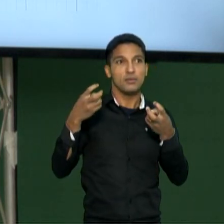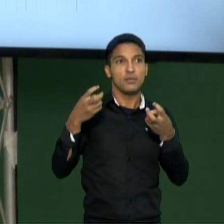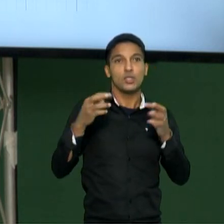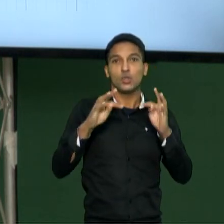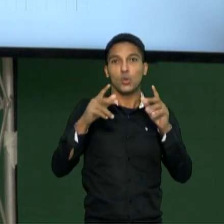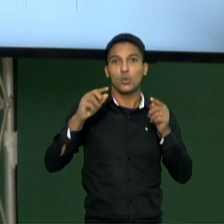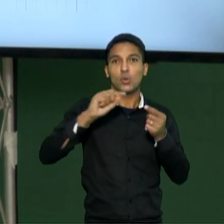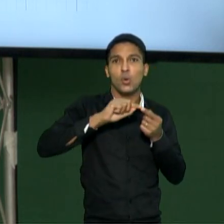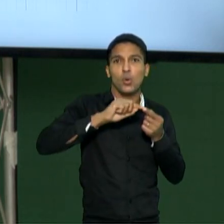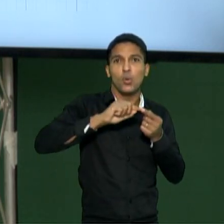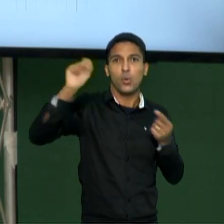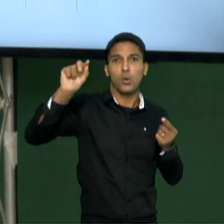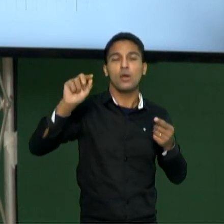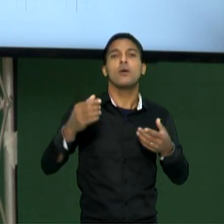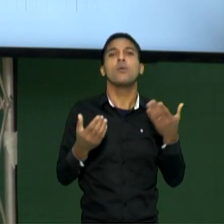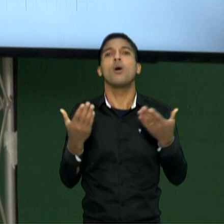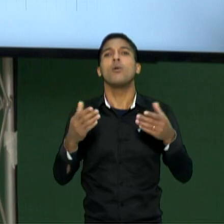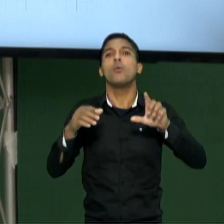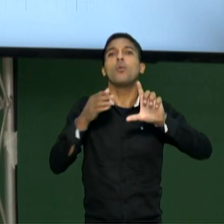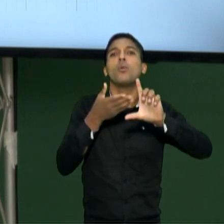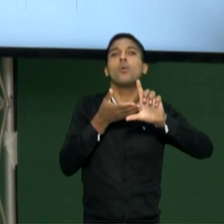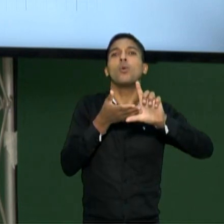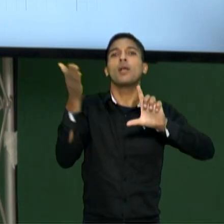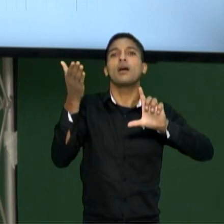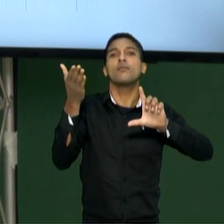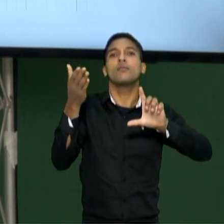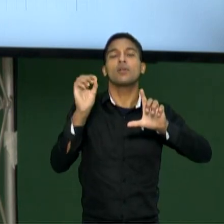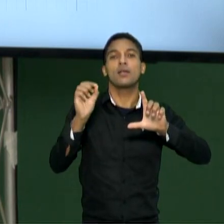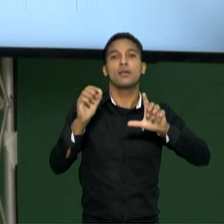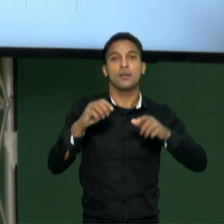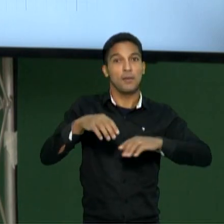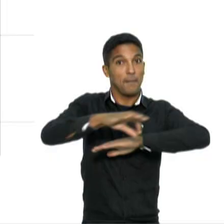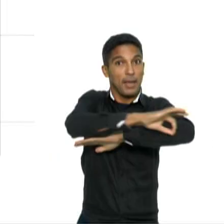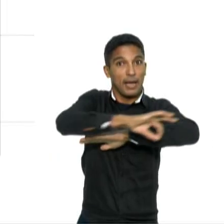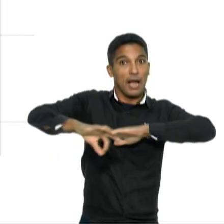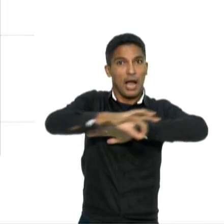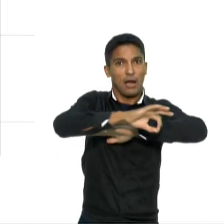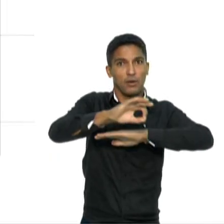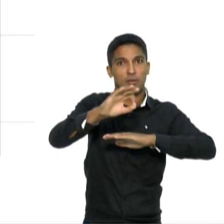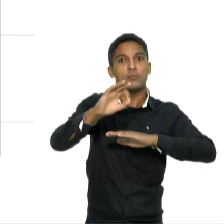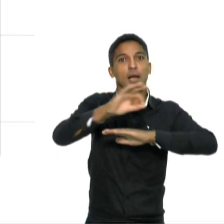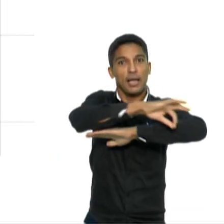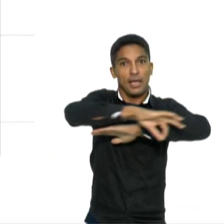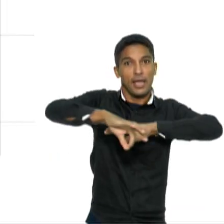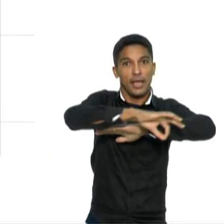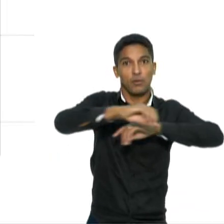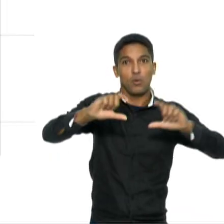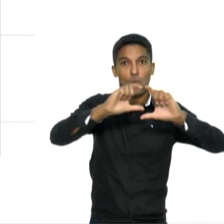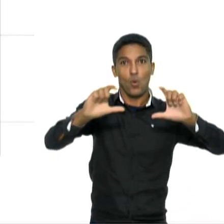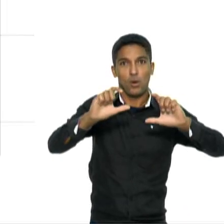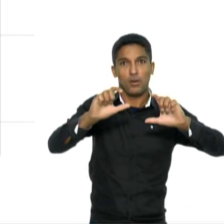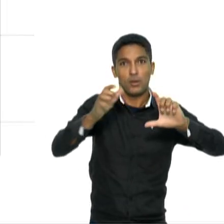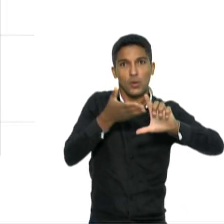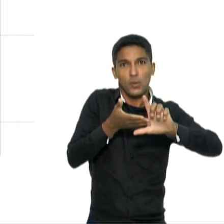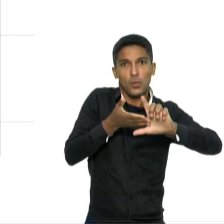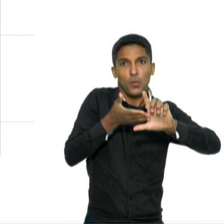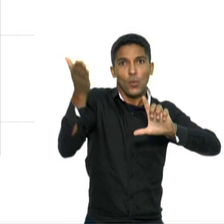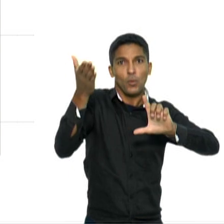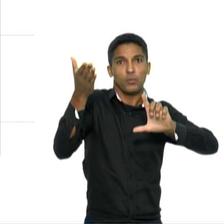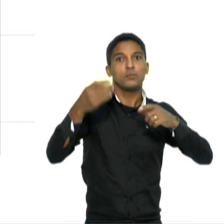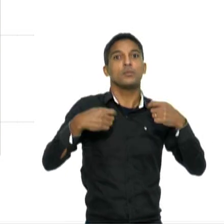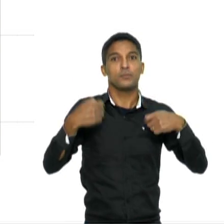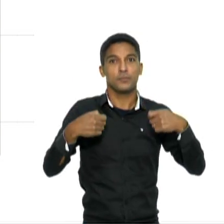alinhados. Qual é o gráfico da minha função? Pega uma régua e traça a reta lá. ok? O gráfico da função afim sempre é uma